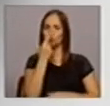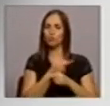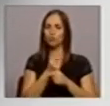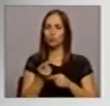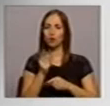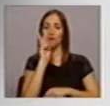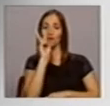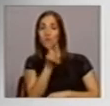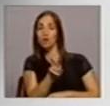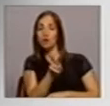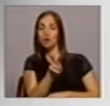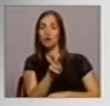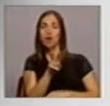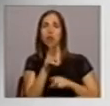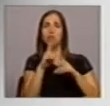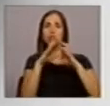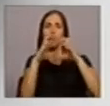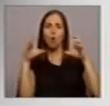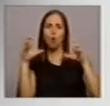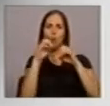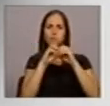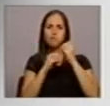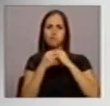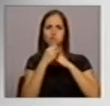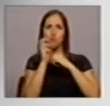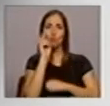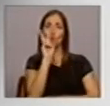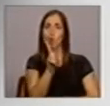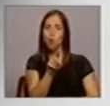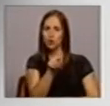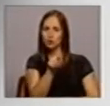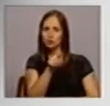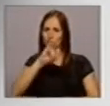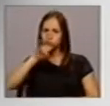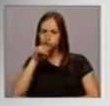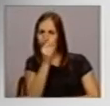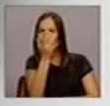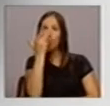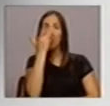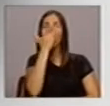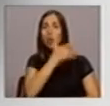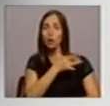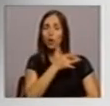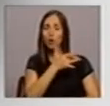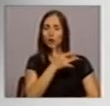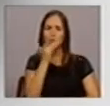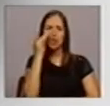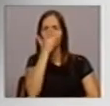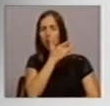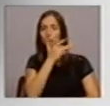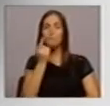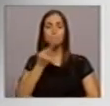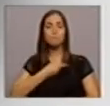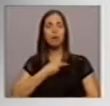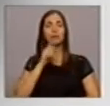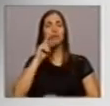no visível. As nuvens moleculares gigantes onde nascem estrelas têm este aspecto no visível. Estás a ver aquele buraco negro? Aquilo parece mesmo uma zona muito negra. Nós temos que ir ao rádio para ver